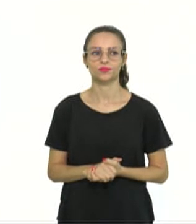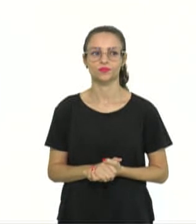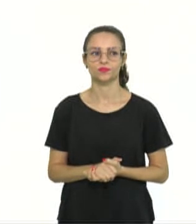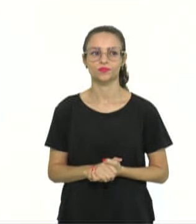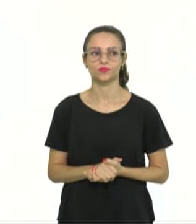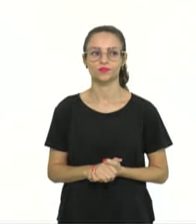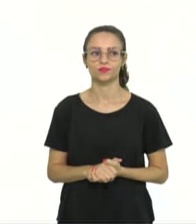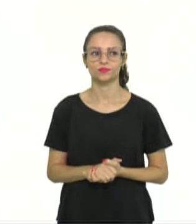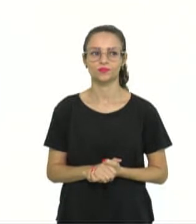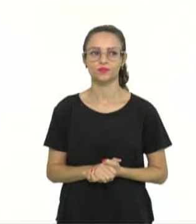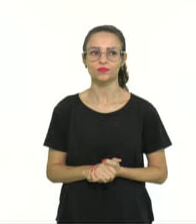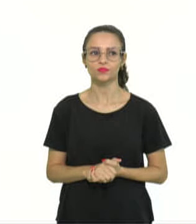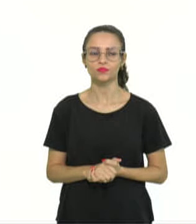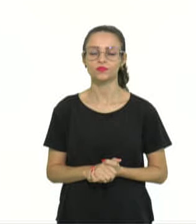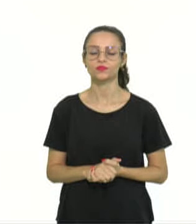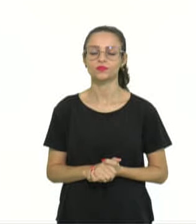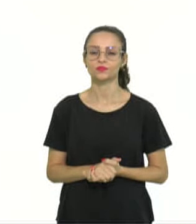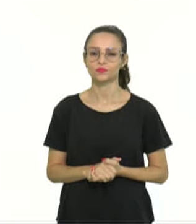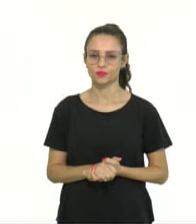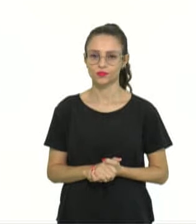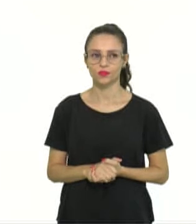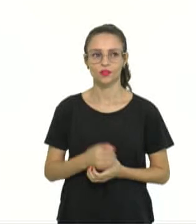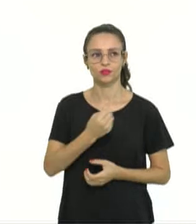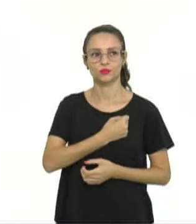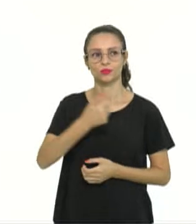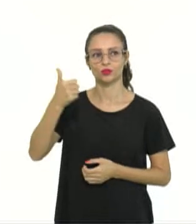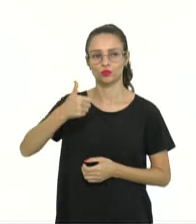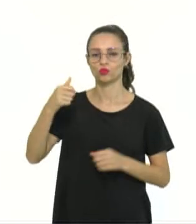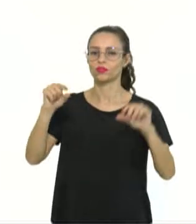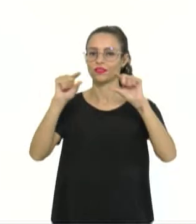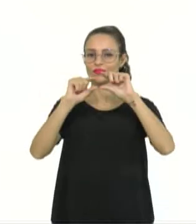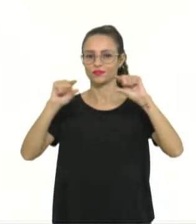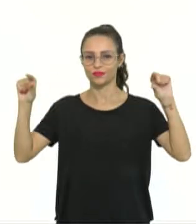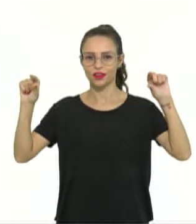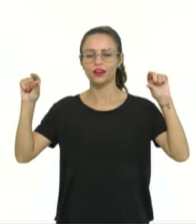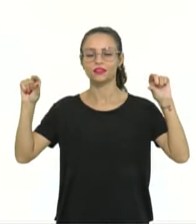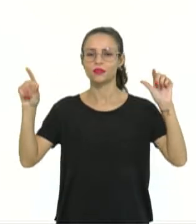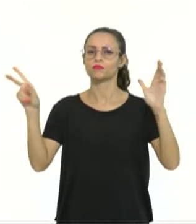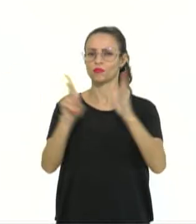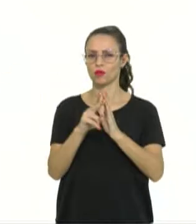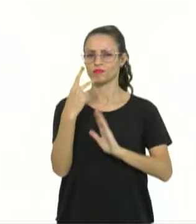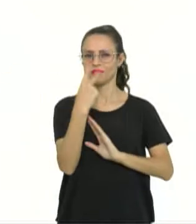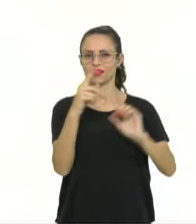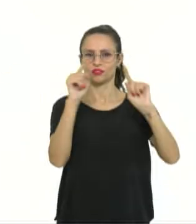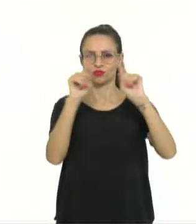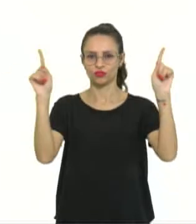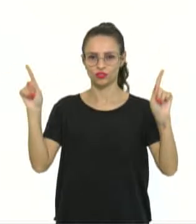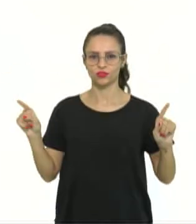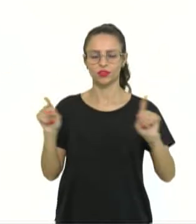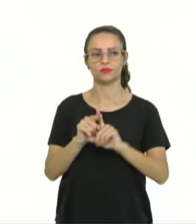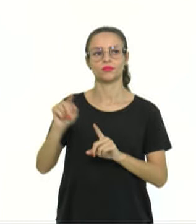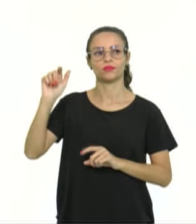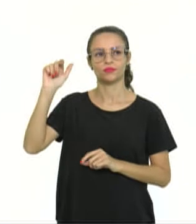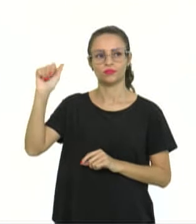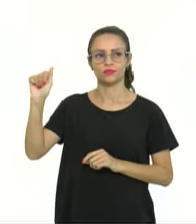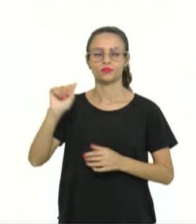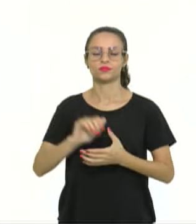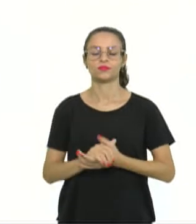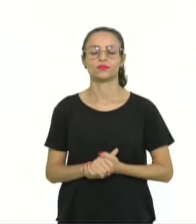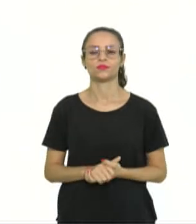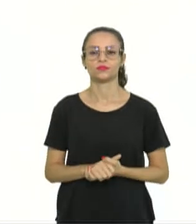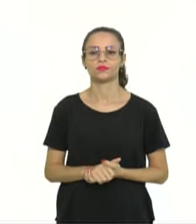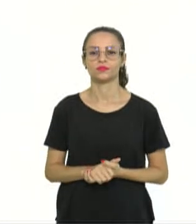never understand cats. Então, uma frase que foi tirada de uma das tirinhas. Letra A. John is a good